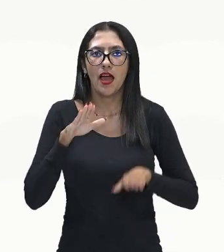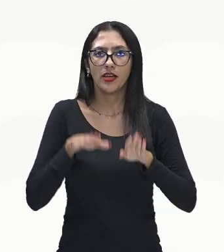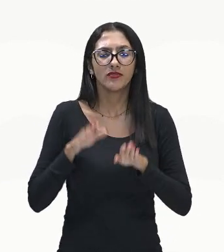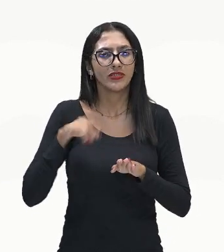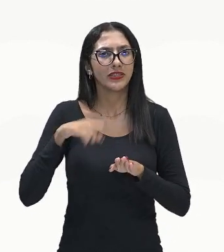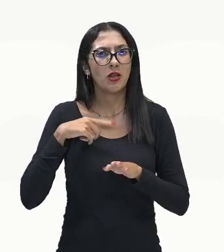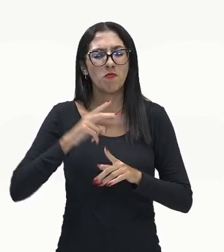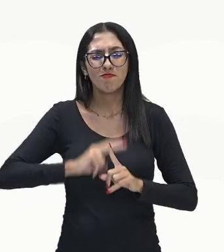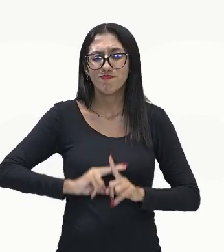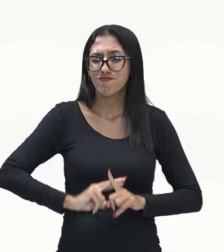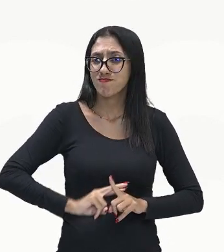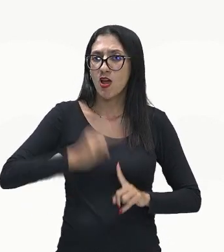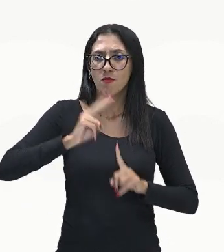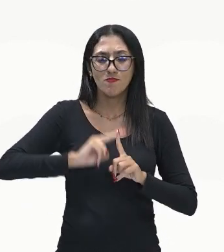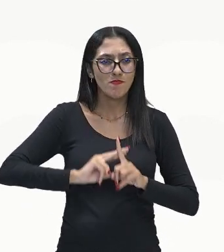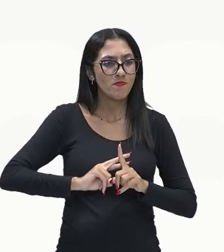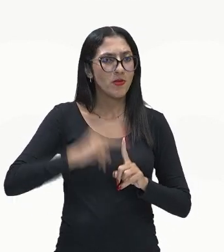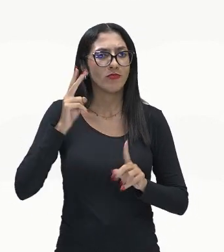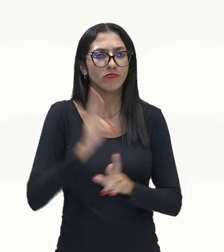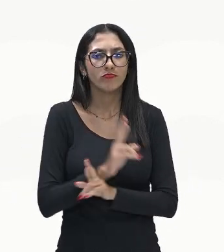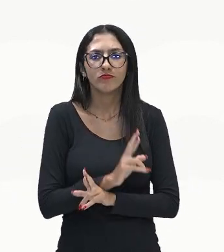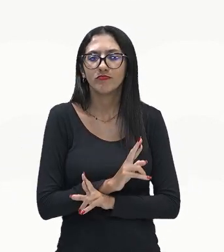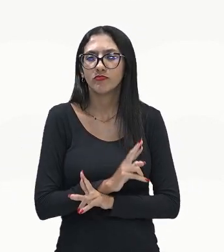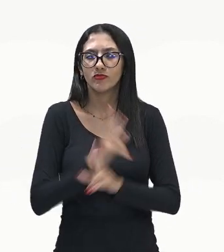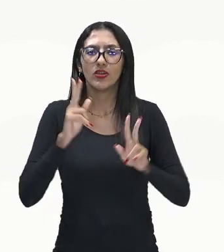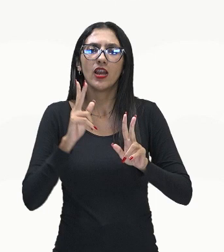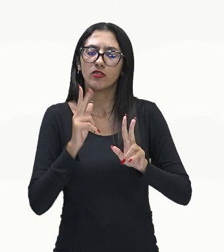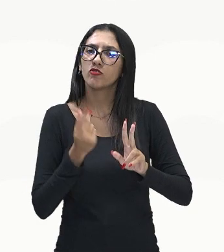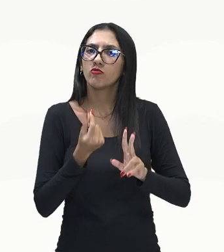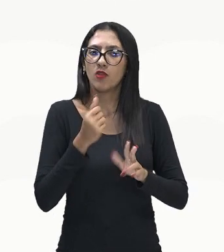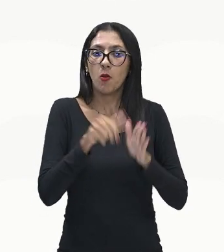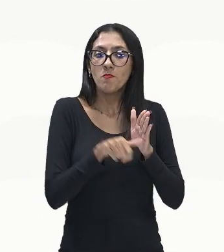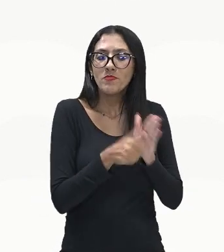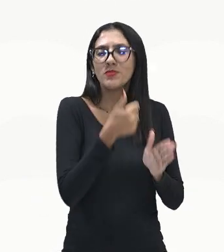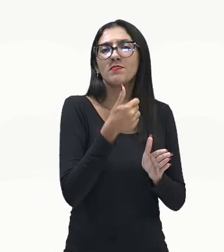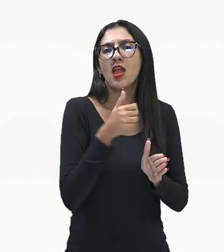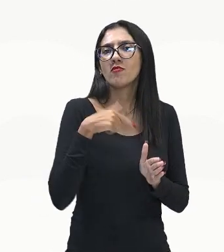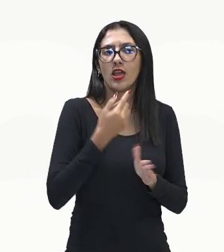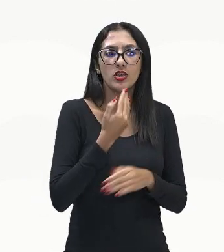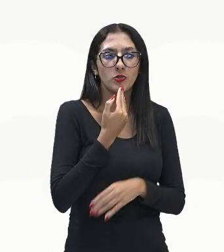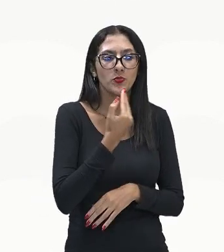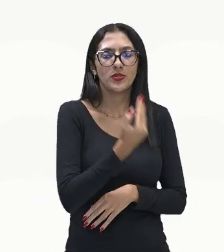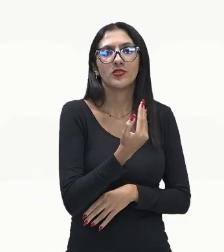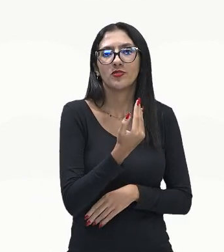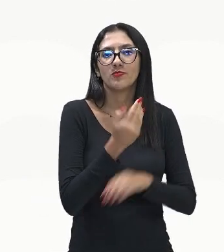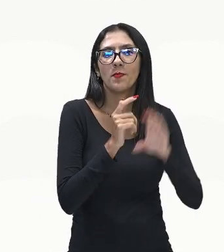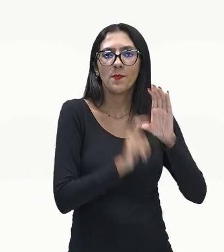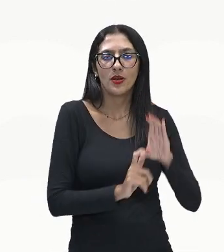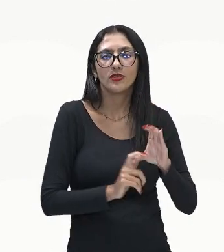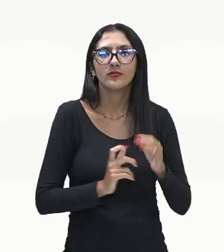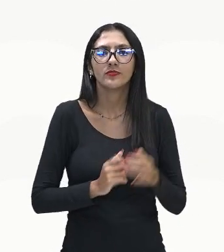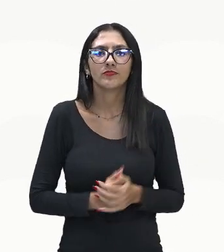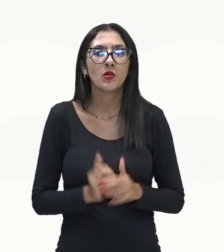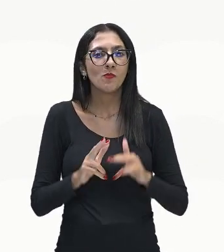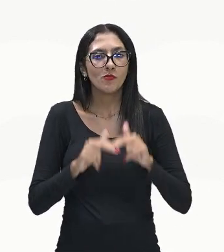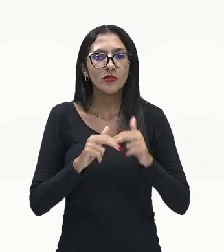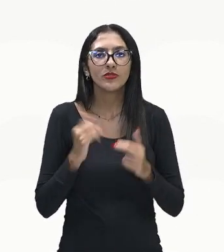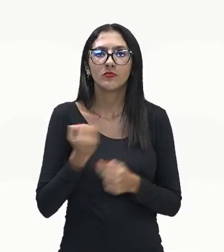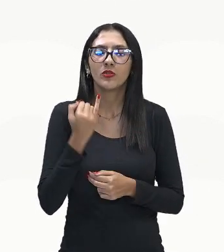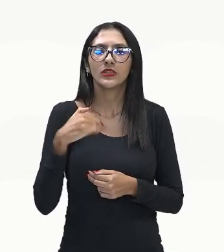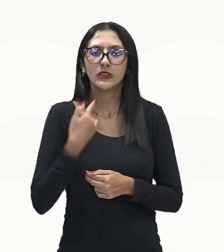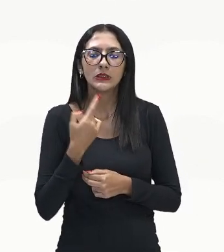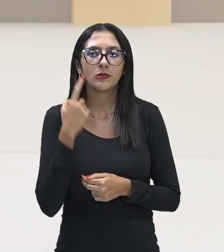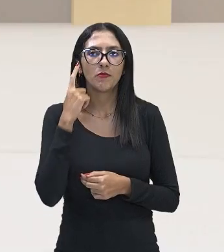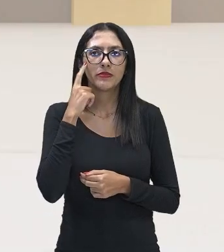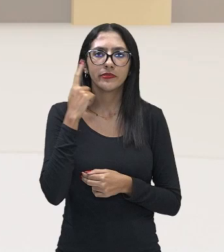muito mais do que o dobro, do que o triplo ali, né, do que o valor que foi pego de empréstimo. Então é sempre bom a gente se